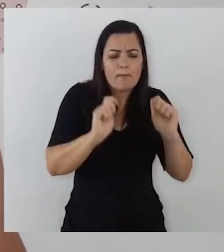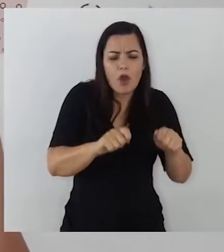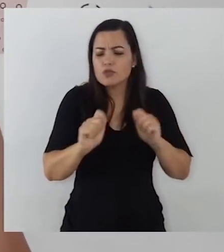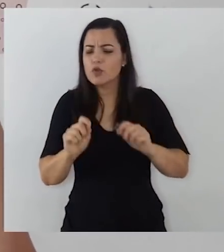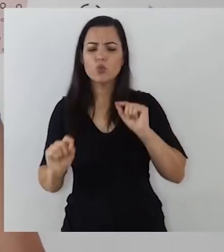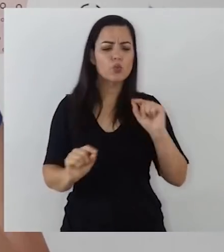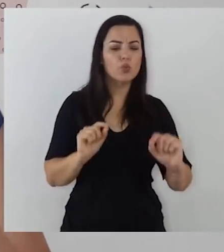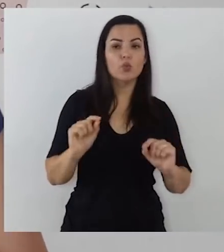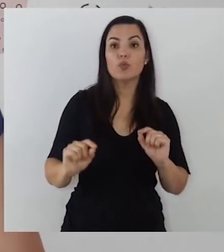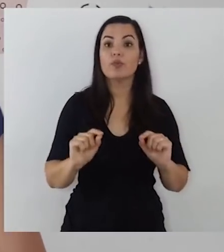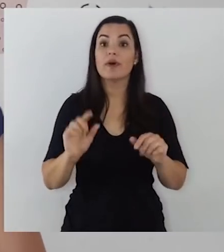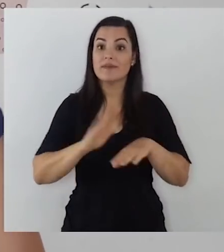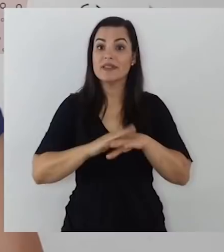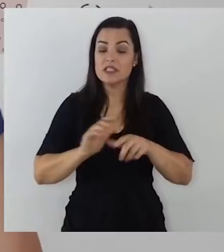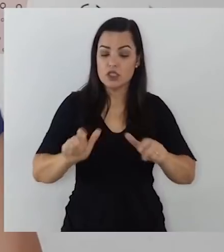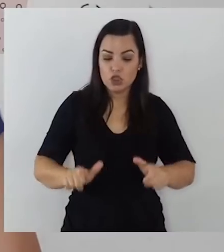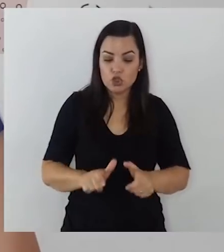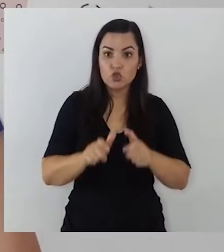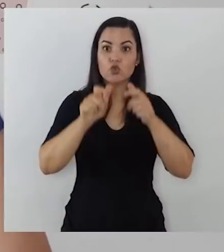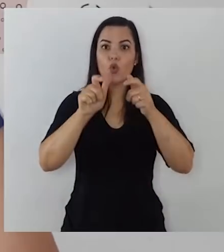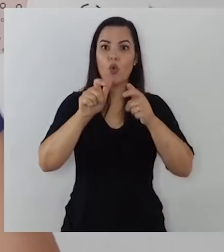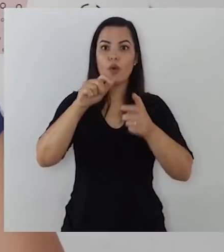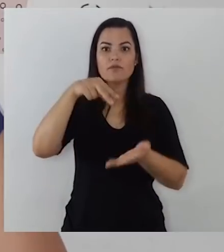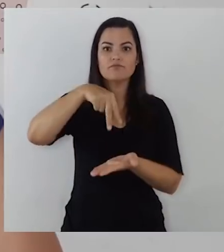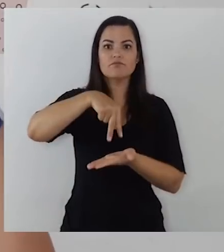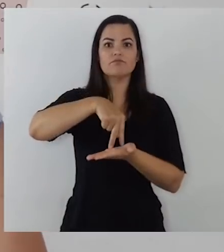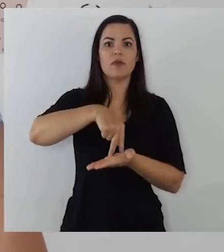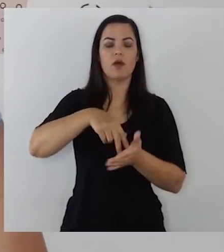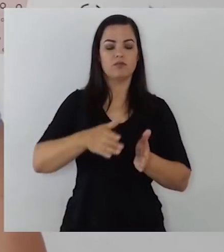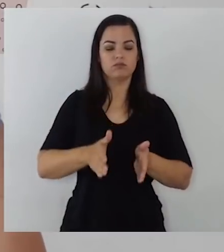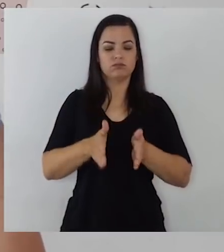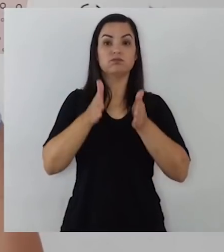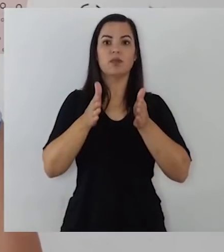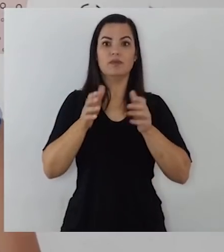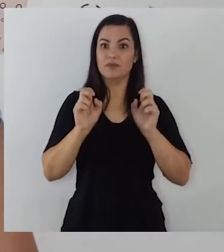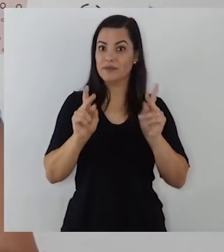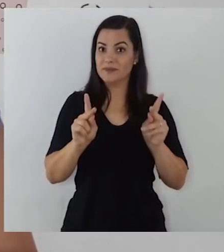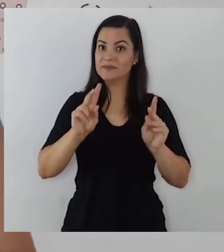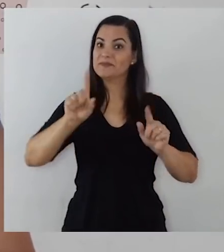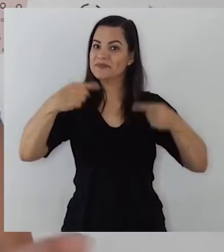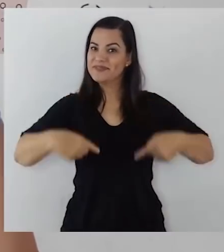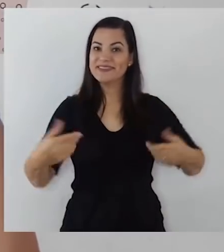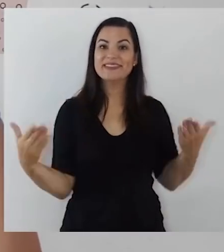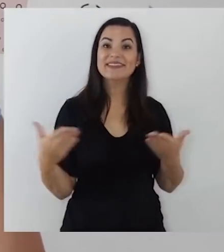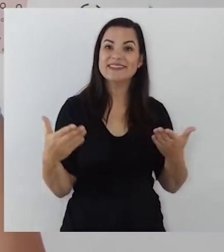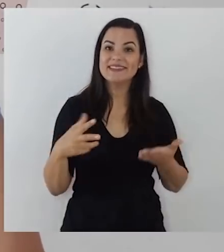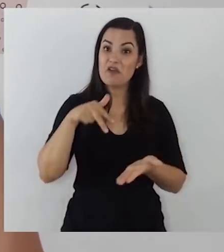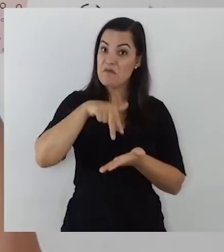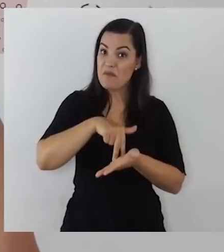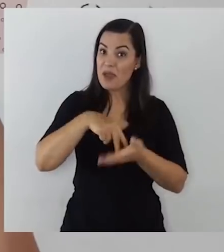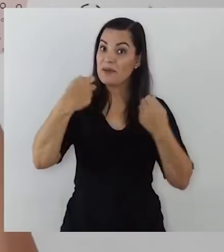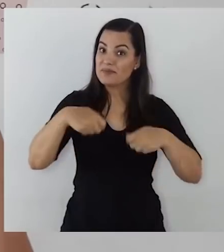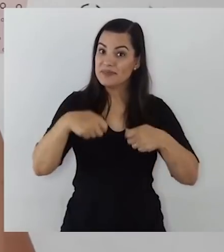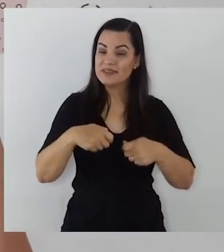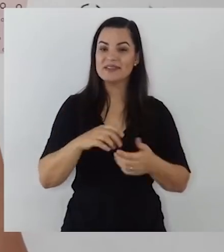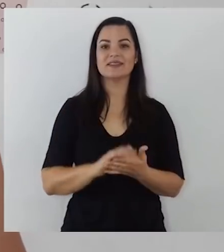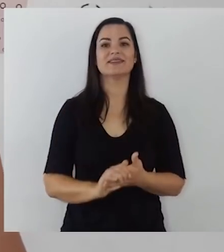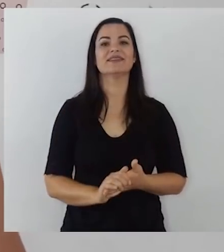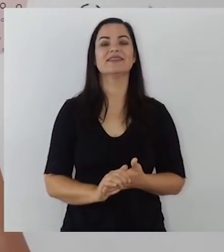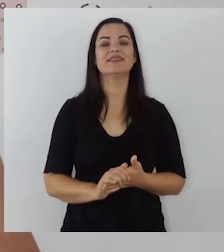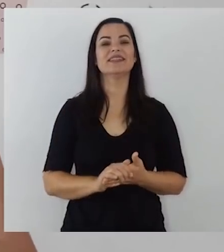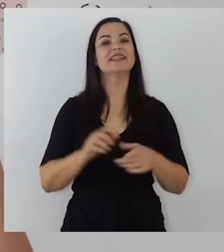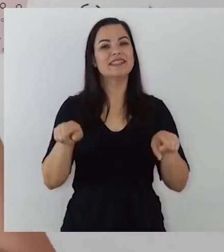as possibilidades para fazer essa torre ficar em pé. Esse é o meu desafio de hoje